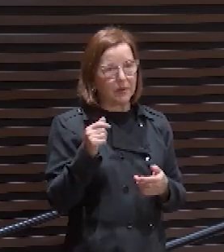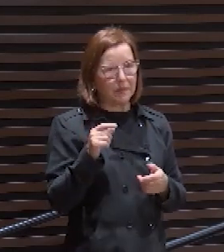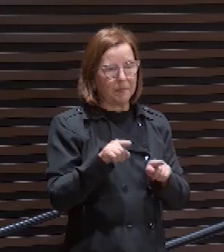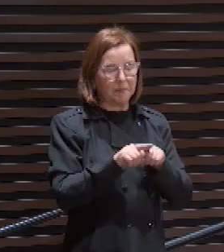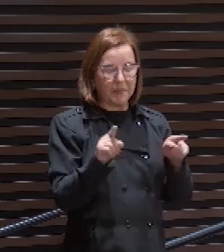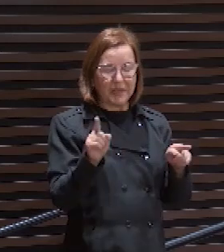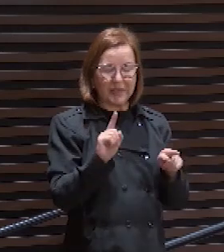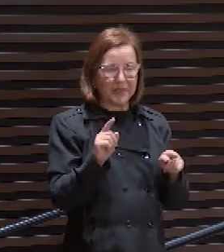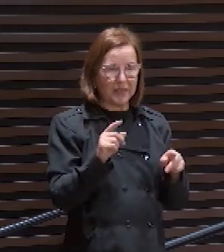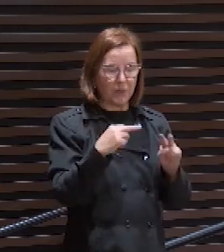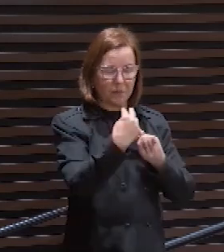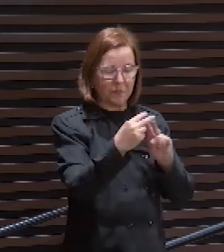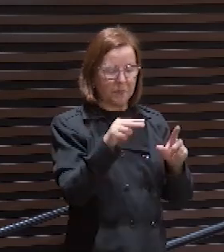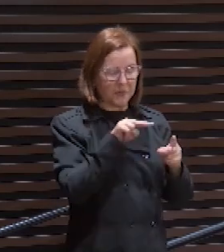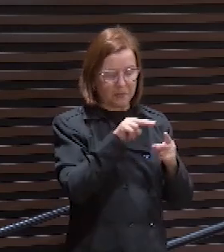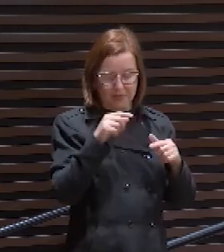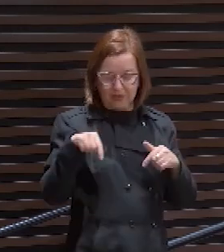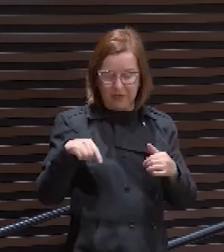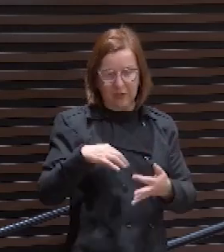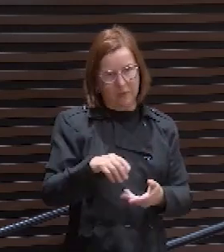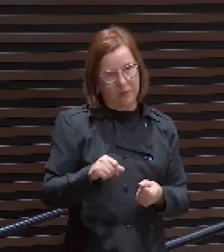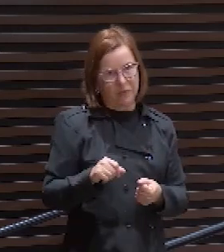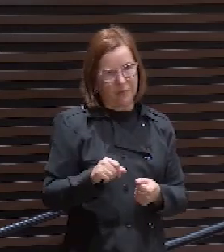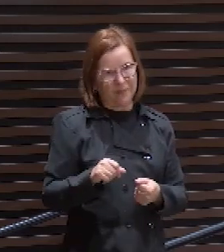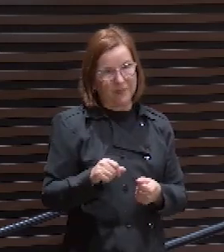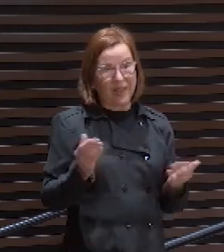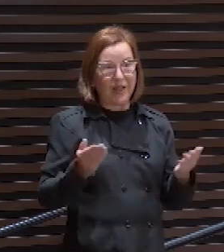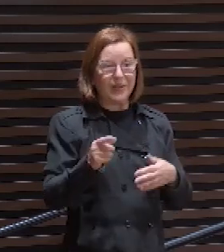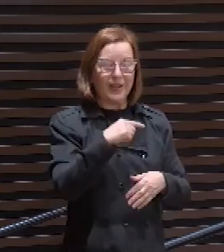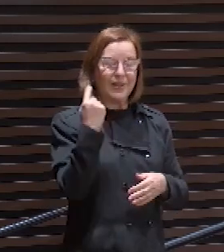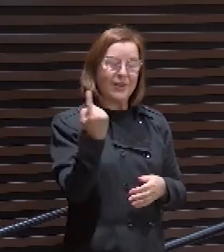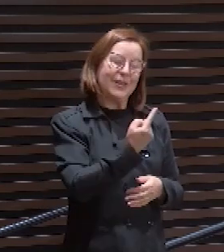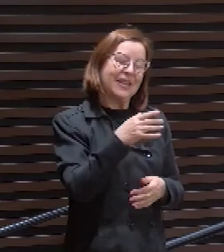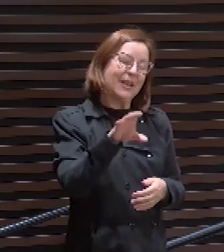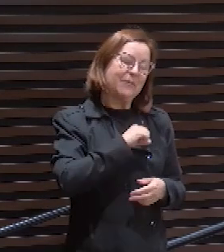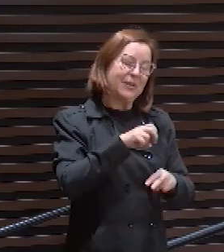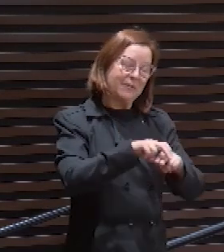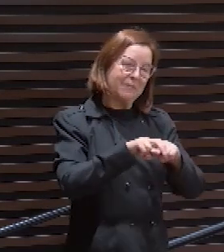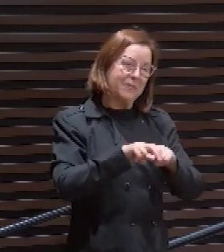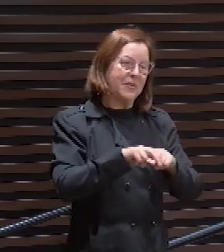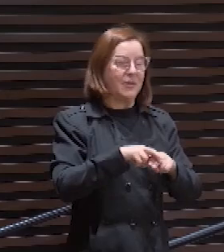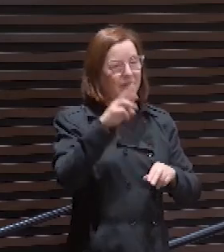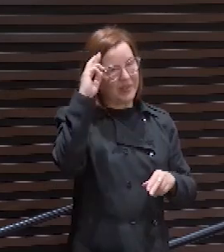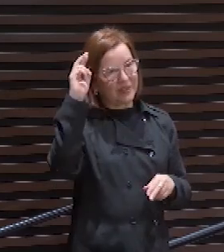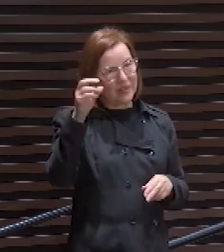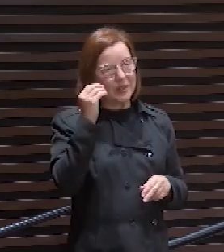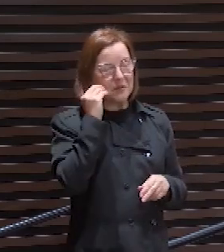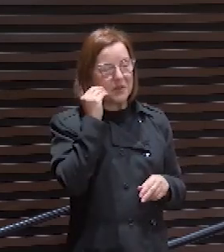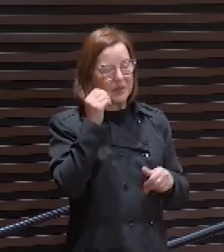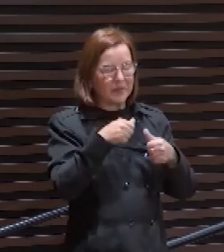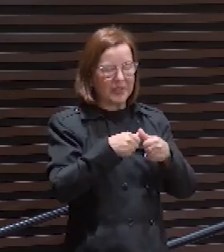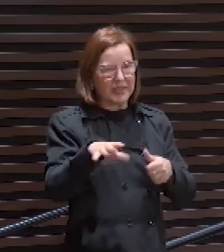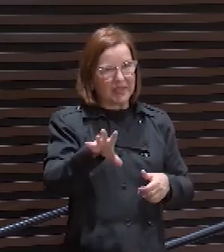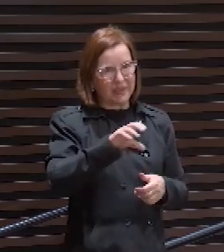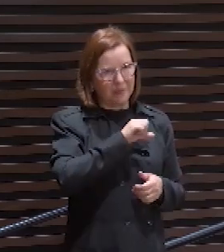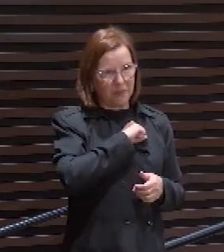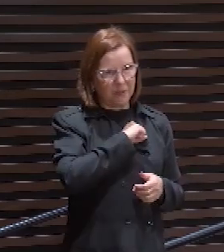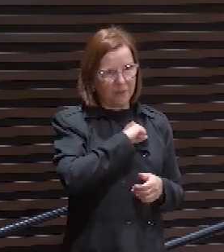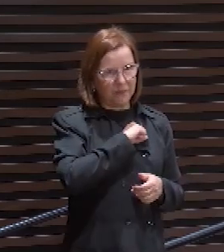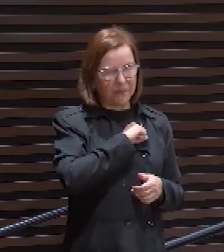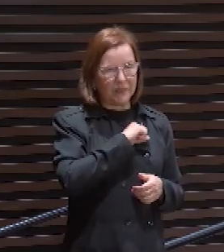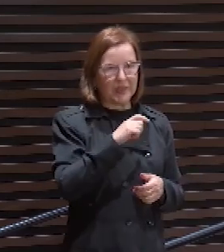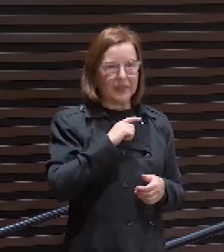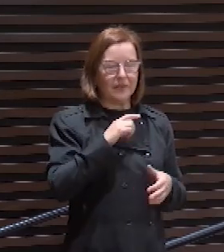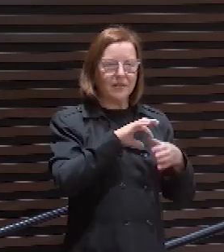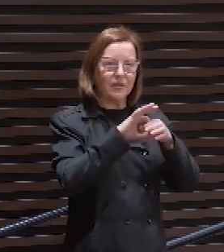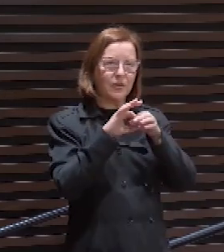amor de Deus em nossa vida. Somos amados pelo Senhor e experimentamos esse amor. Desde a nossa relação com Ele, a nossa relação